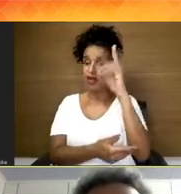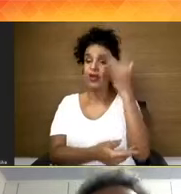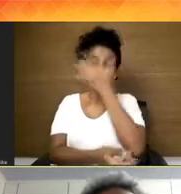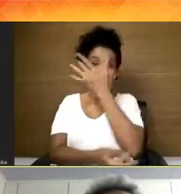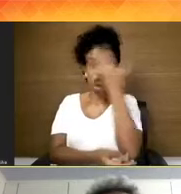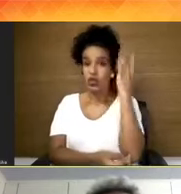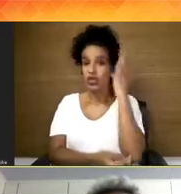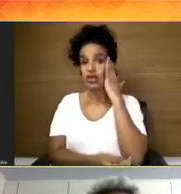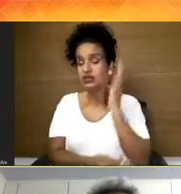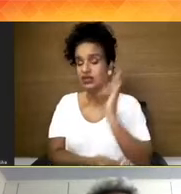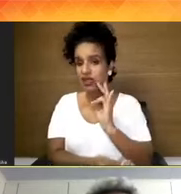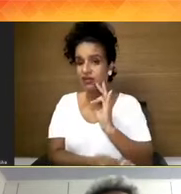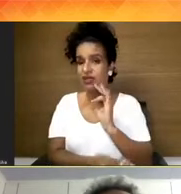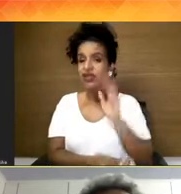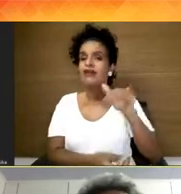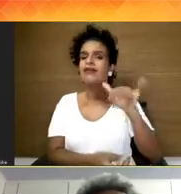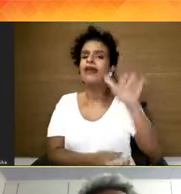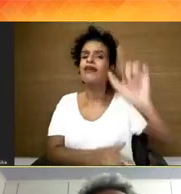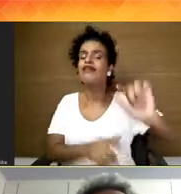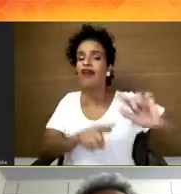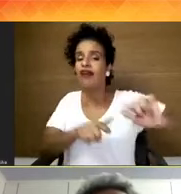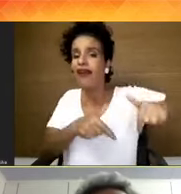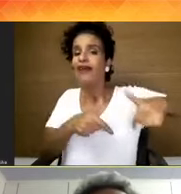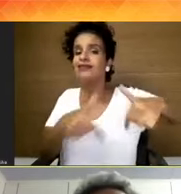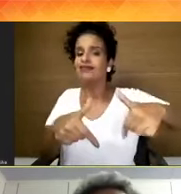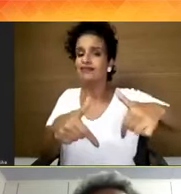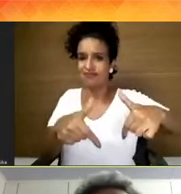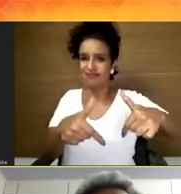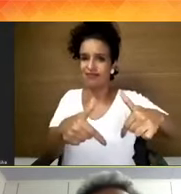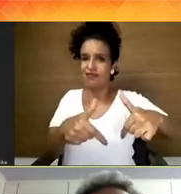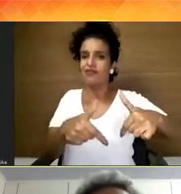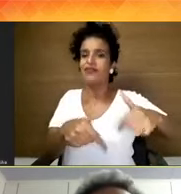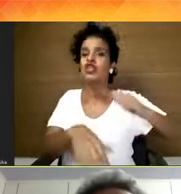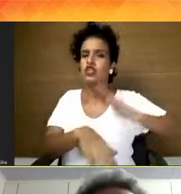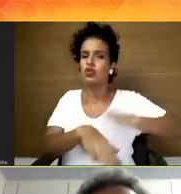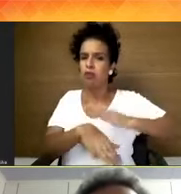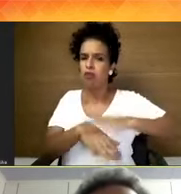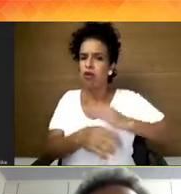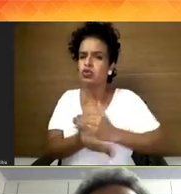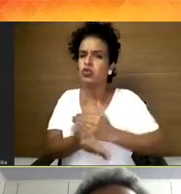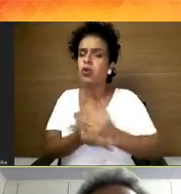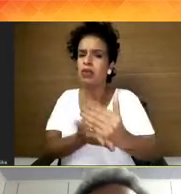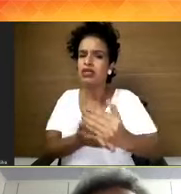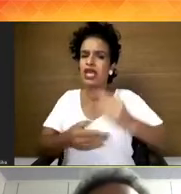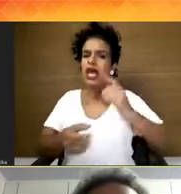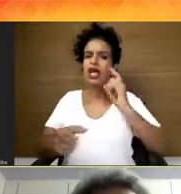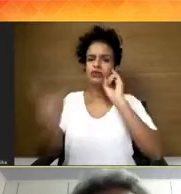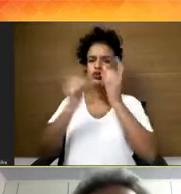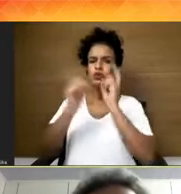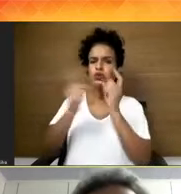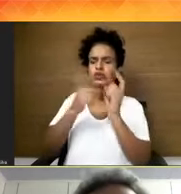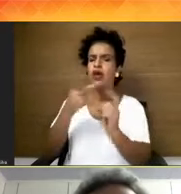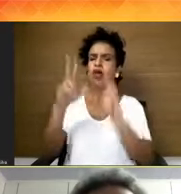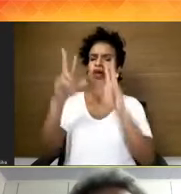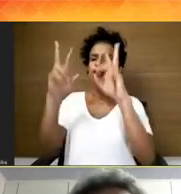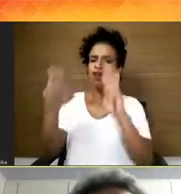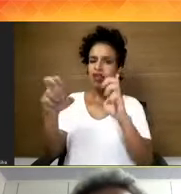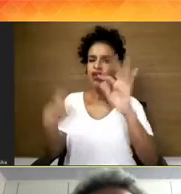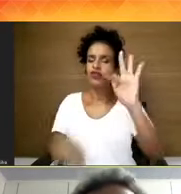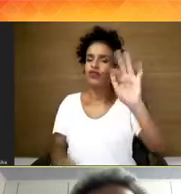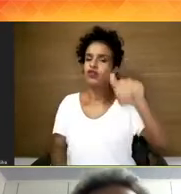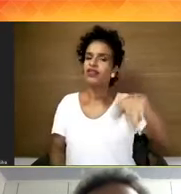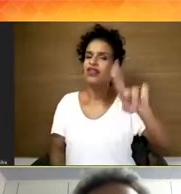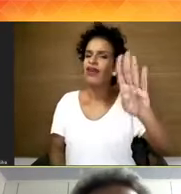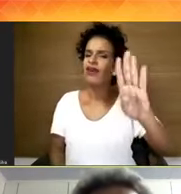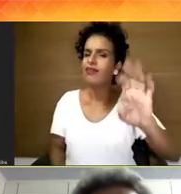iniciativa de começar a discussão do Fundeb não foi o MEC, foi